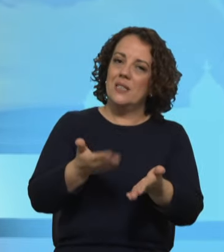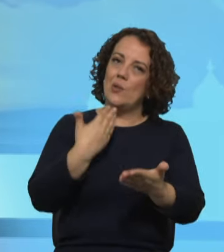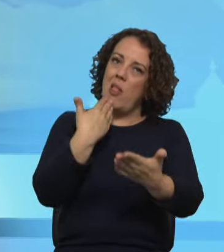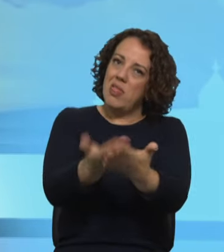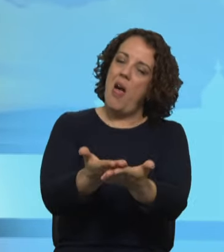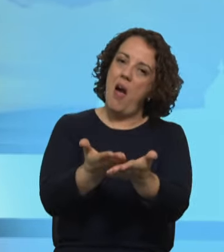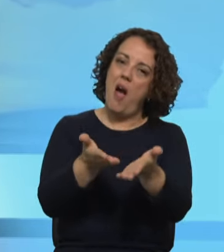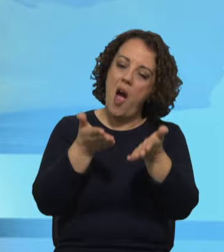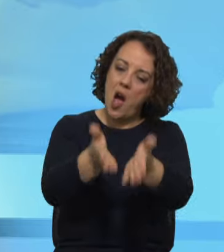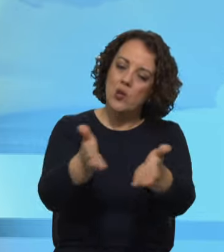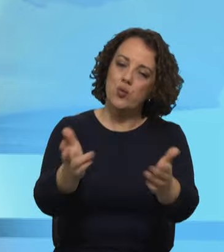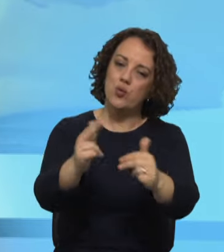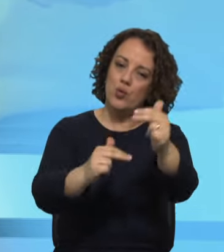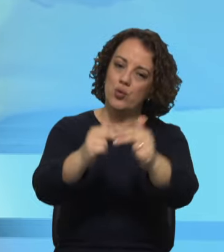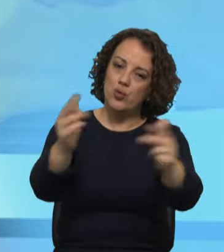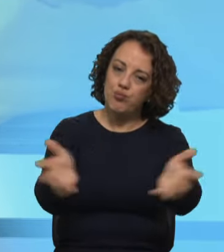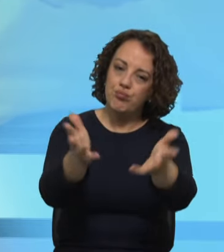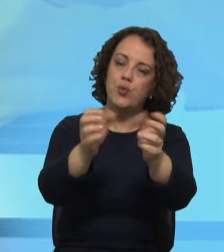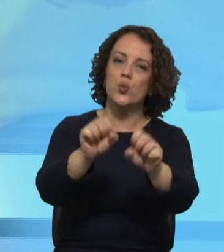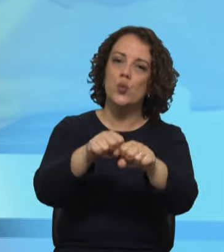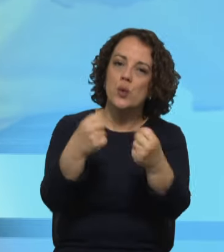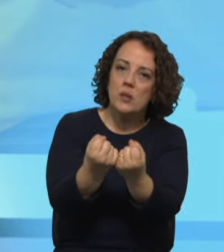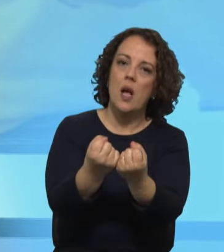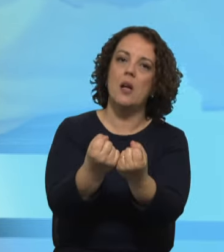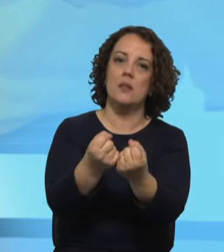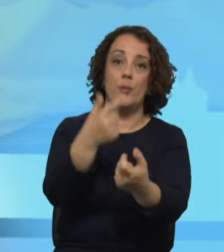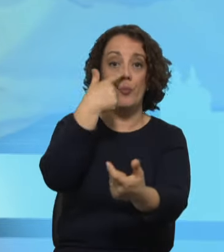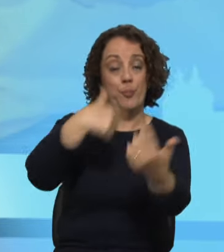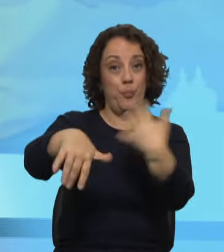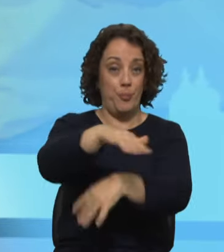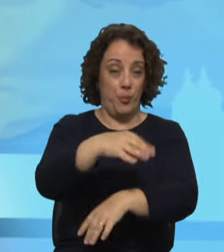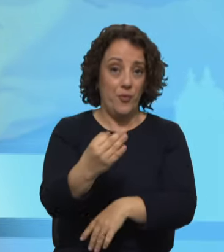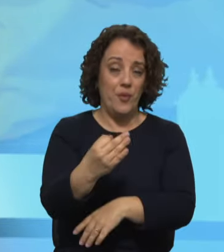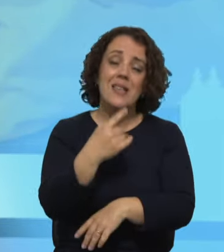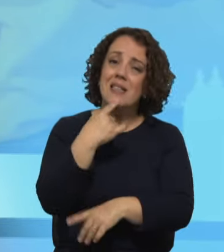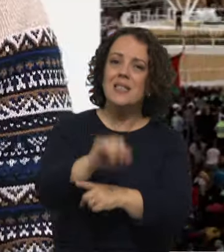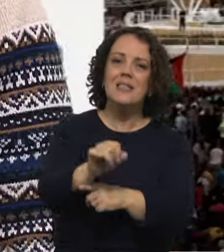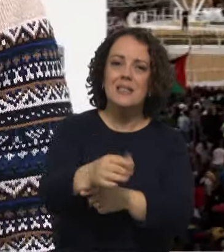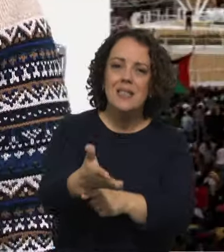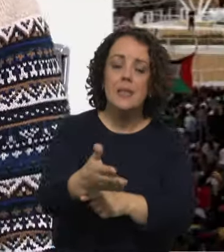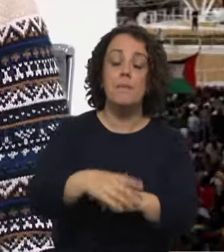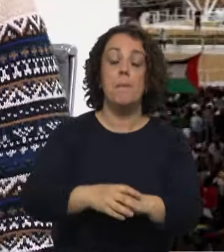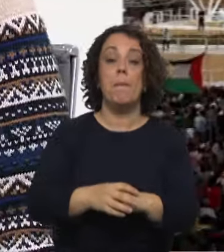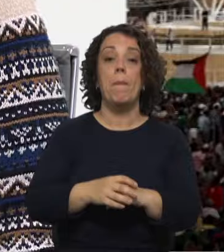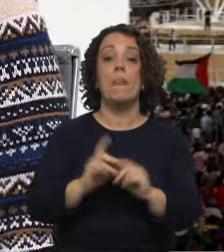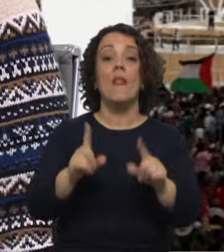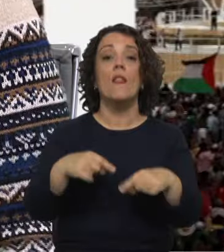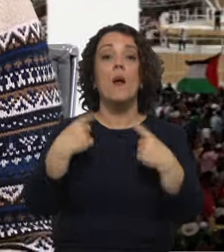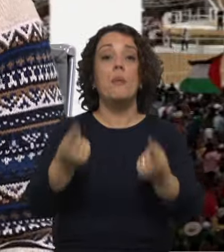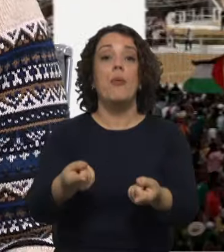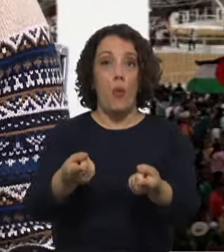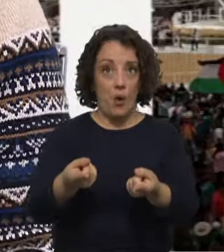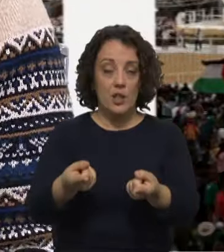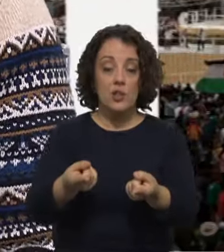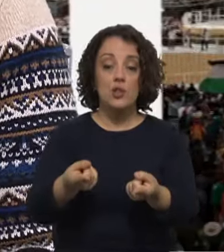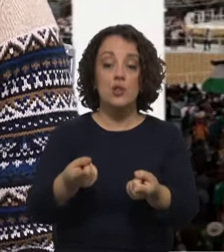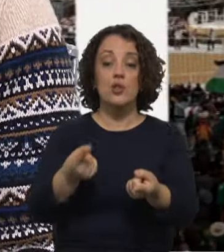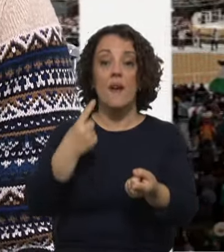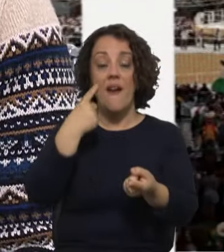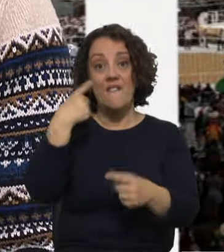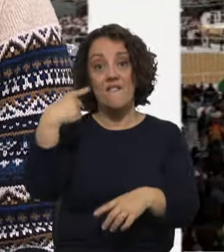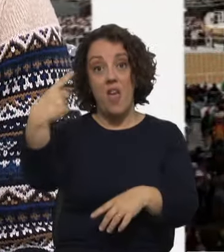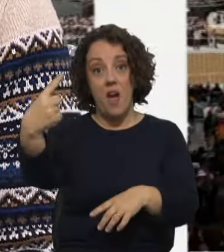construir aquilo que é a sociedade e um e um povo ao fim e ao cabo Sim sim e depois a viagem já já surgia já já